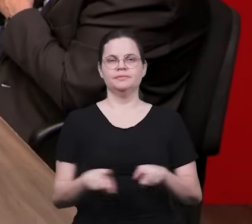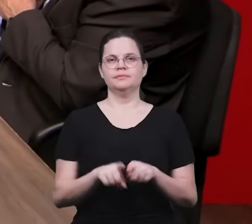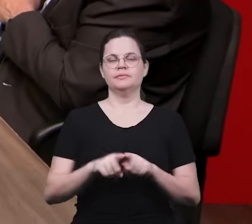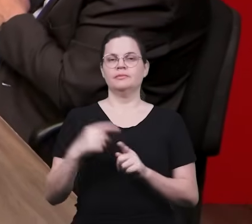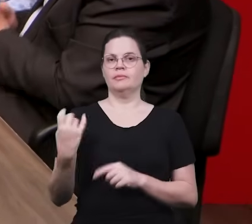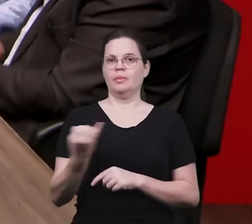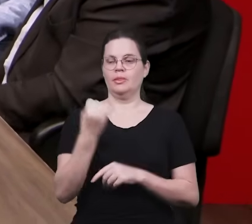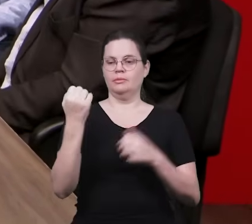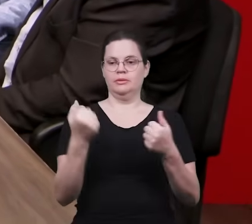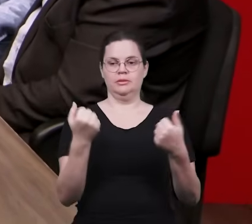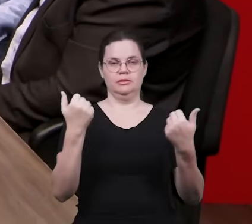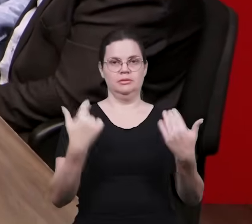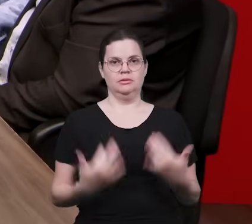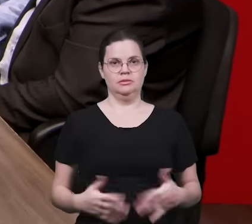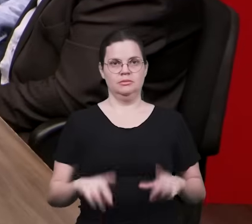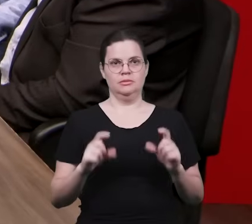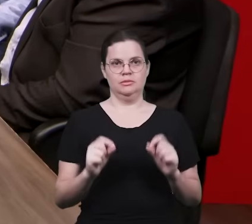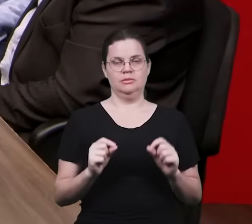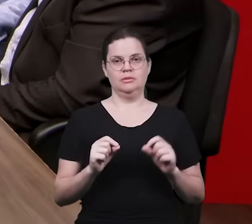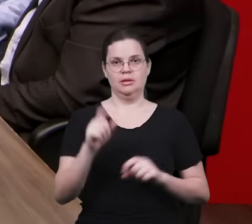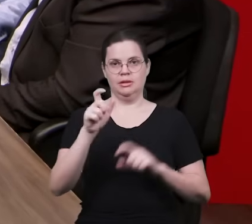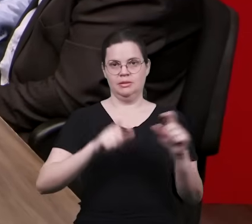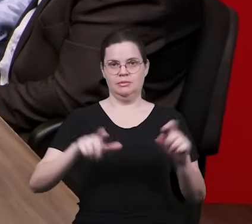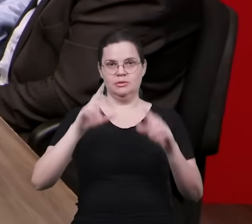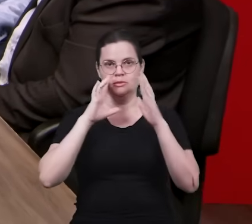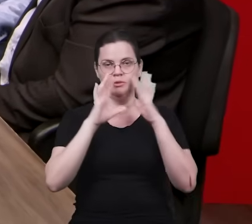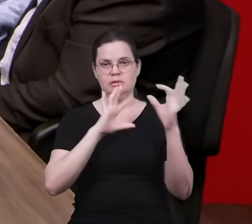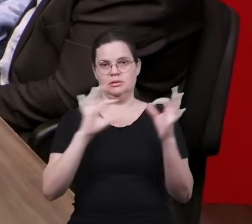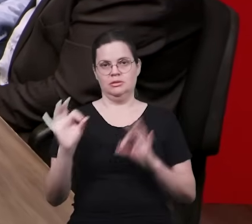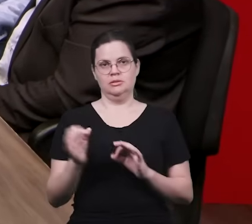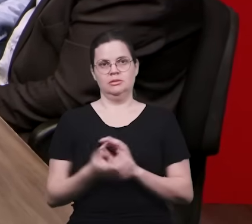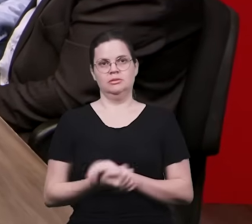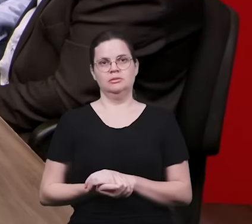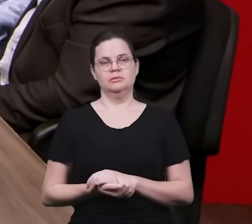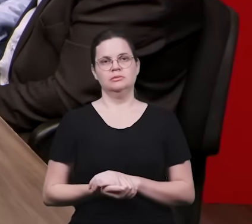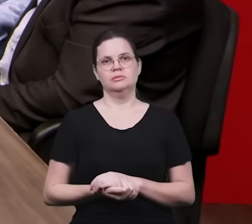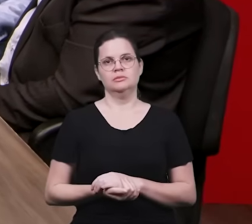falar, pastores aqui da mesa e irmãos que estão nos assistindo,